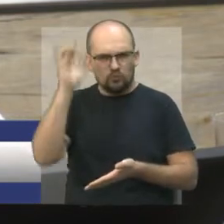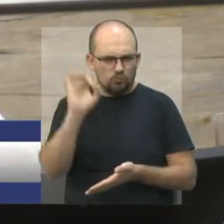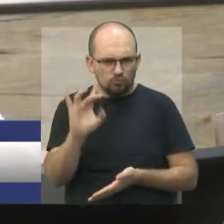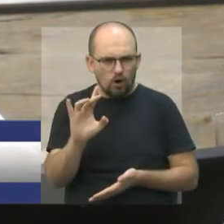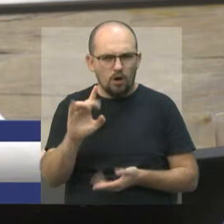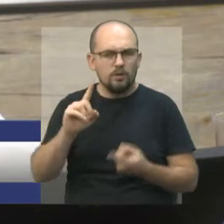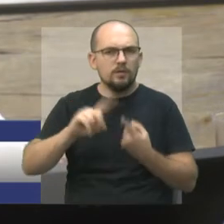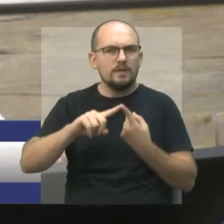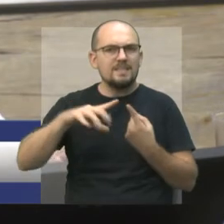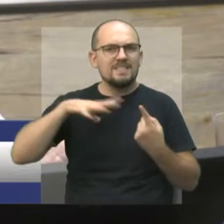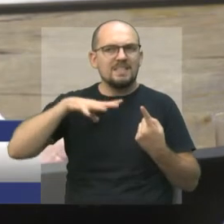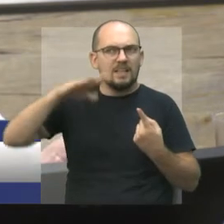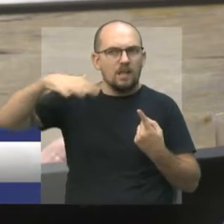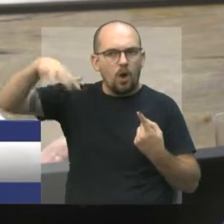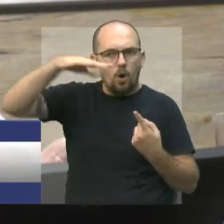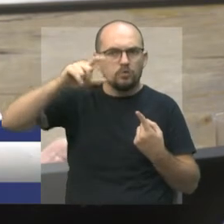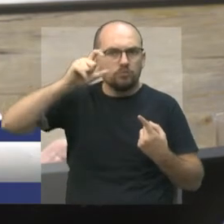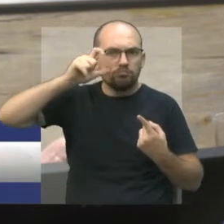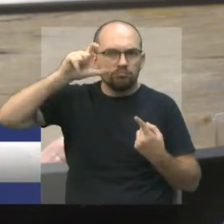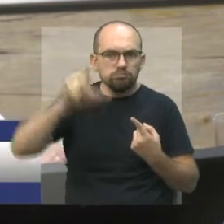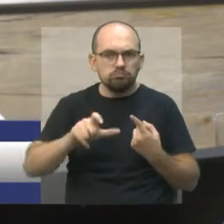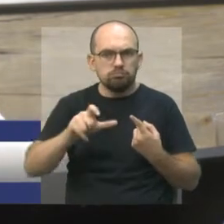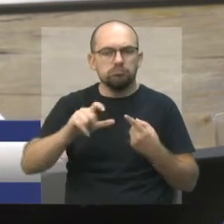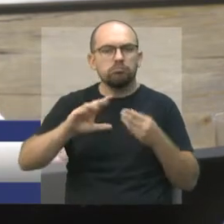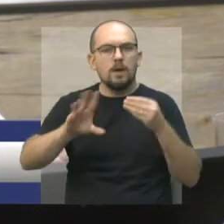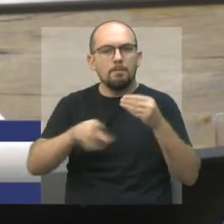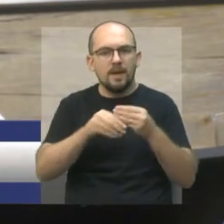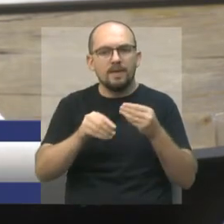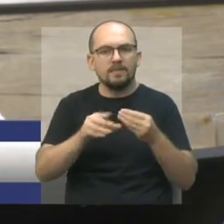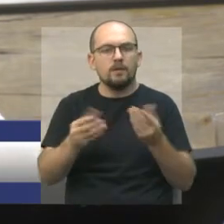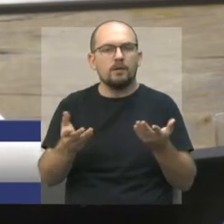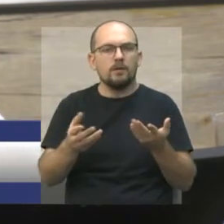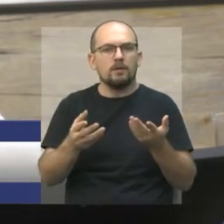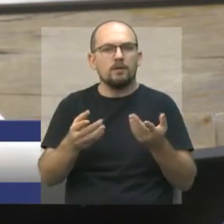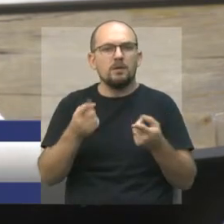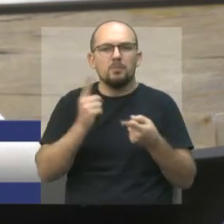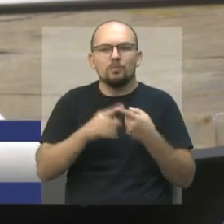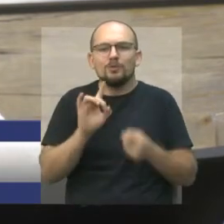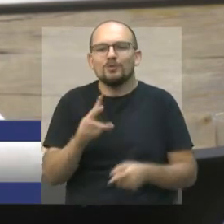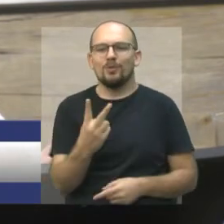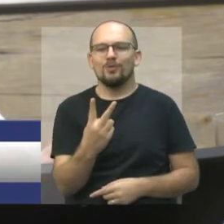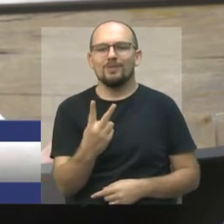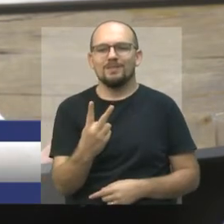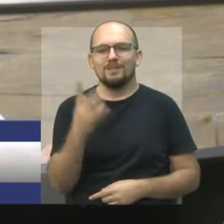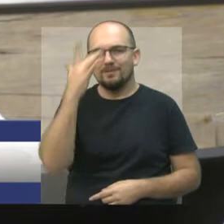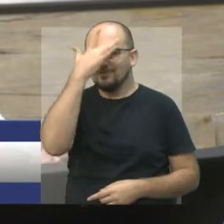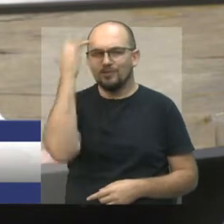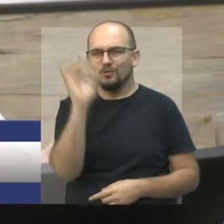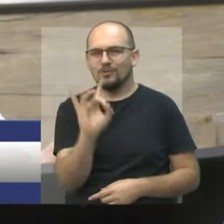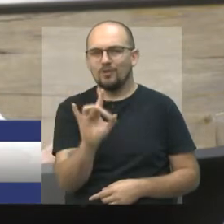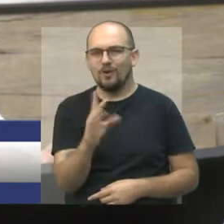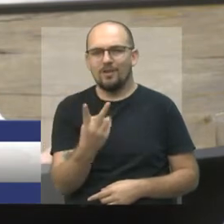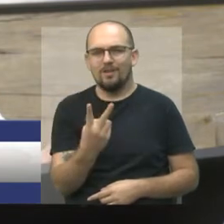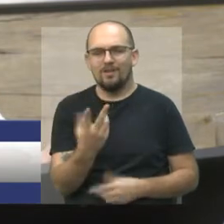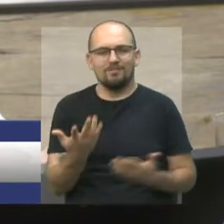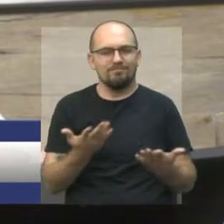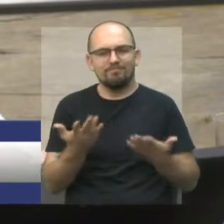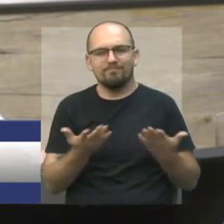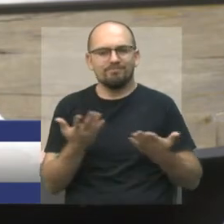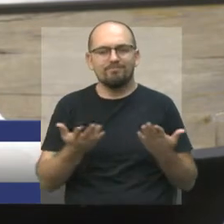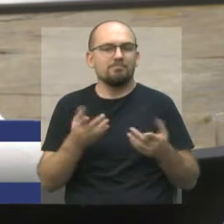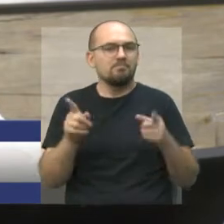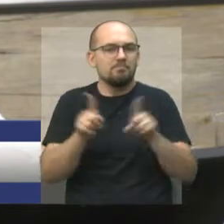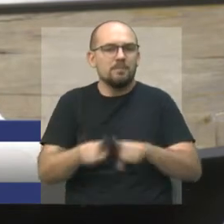Cidade Alta que tem interesse em emendas e melhoras? Então por que tem só 2 pessoas aqui? Né? Então, e da